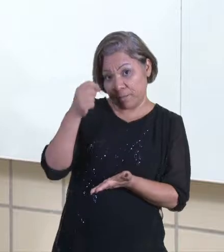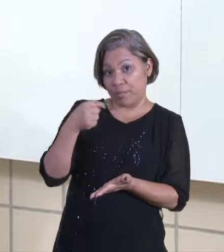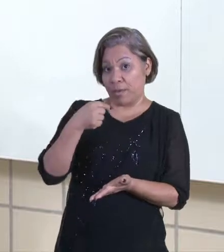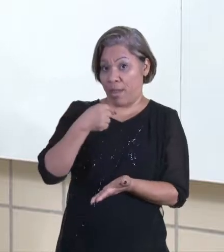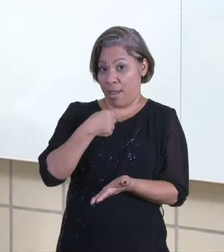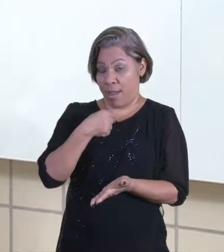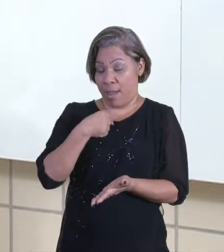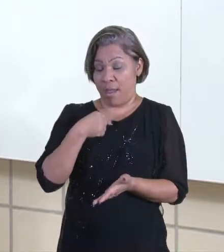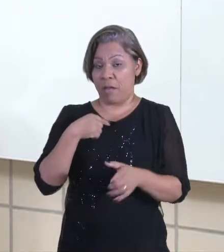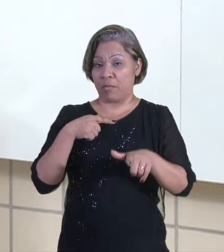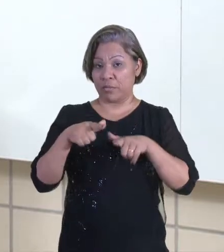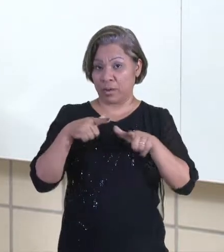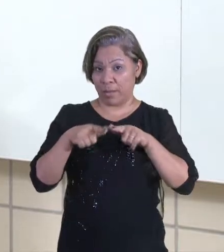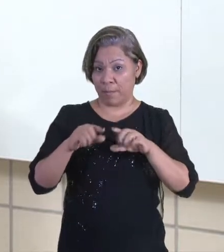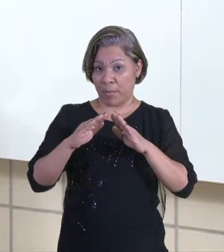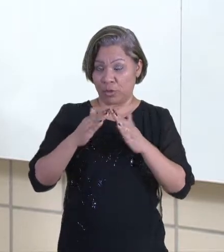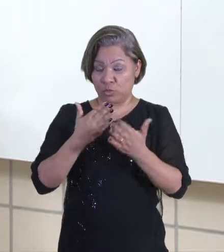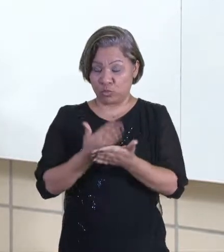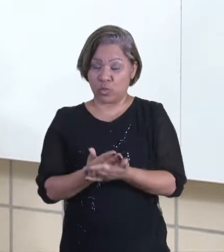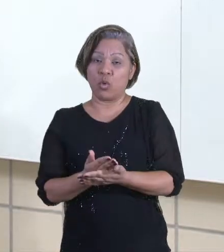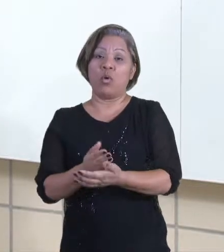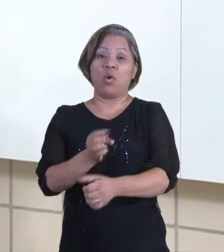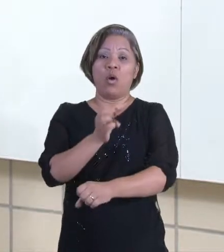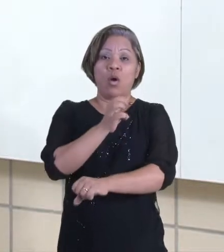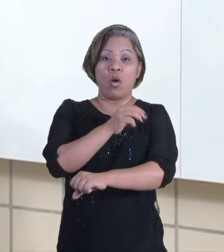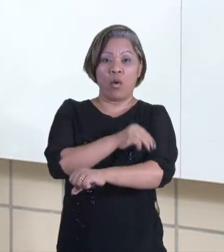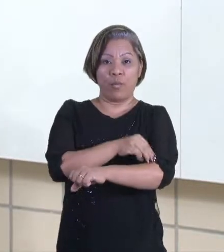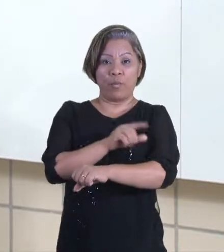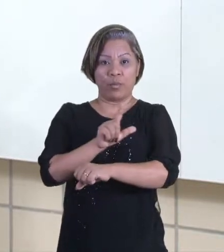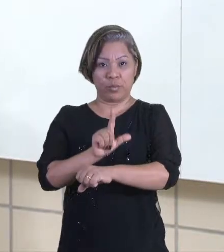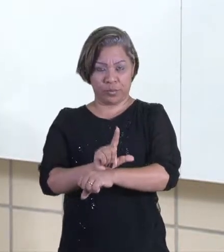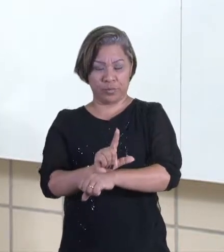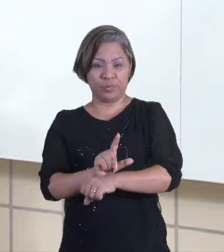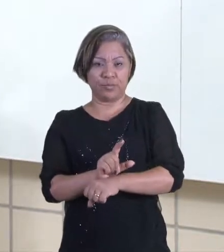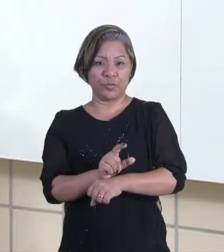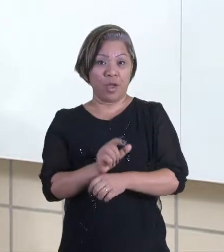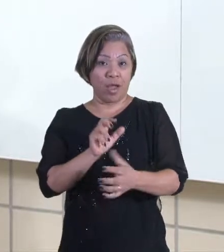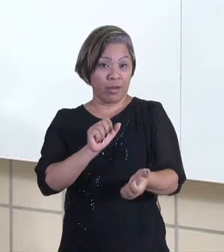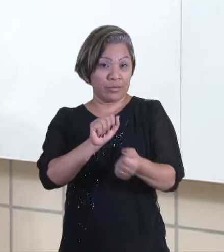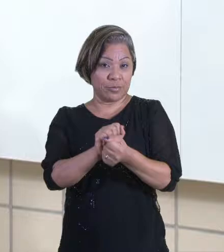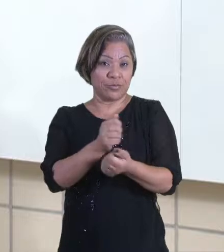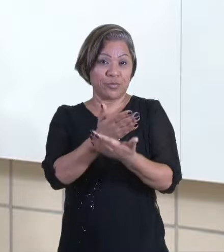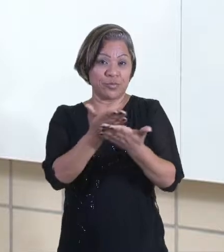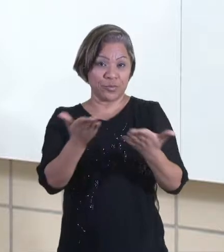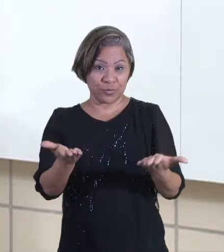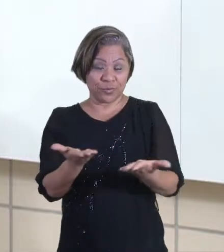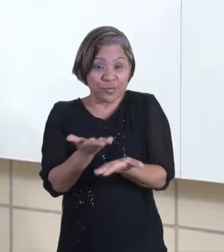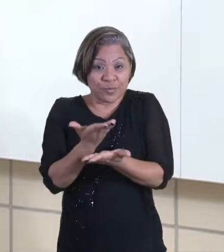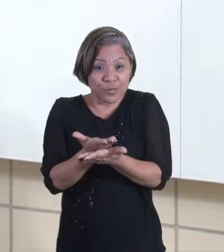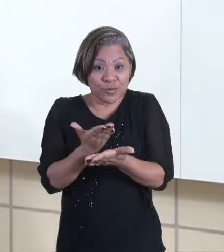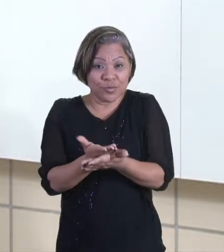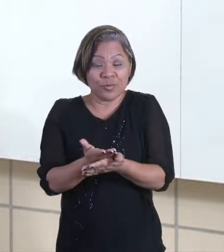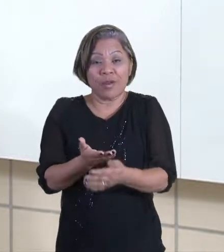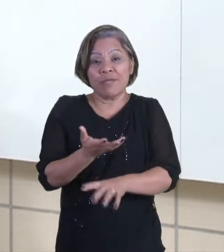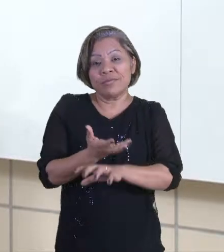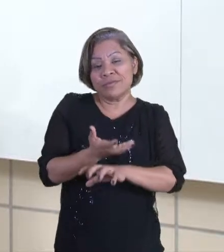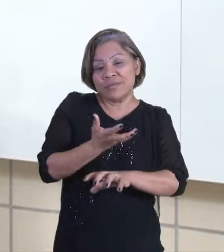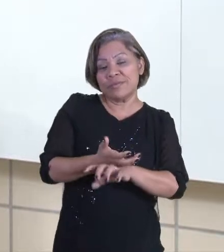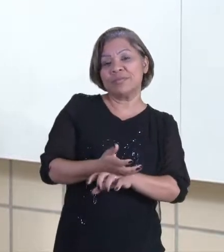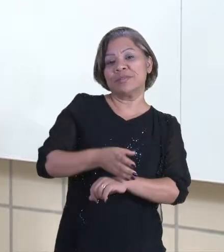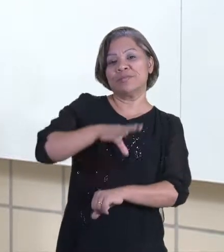Escola Municipal Monteiro Lobato. Vou estar com vocês para trabalharmos o componente curricular de língua